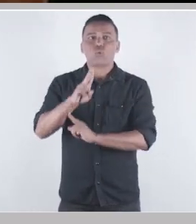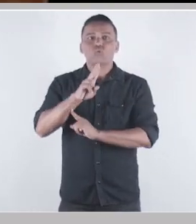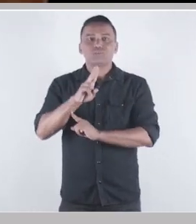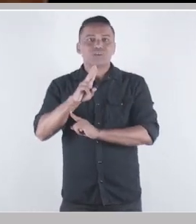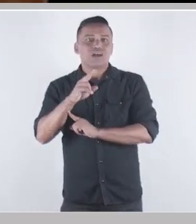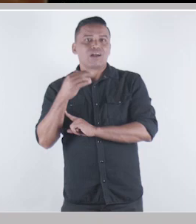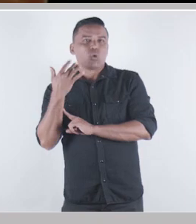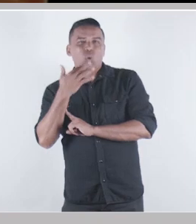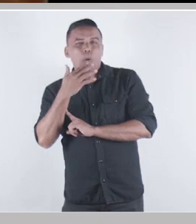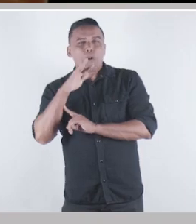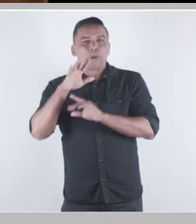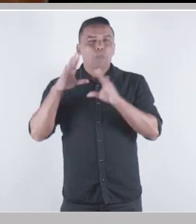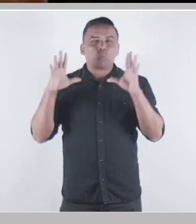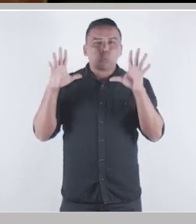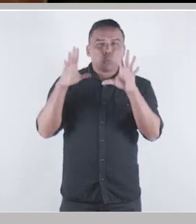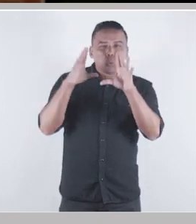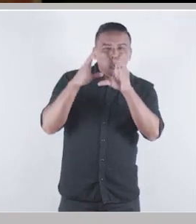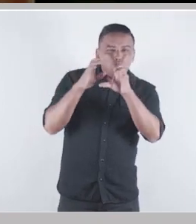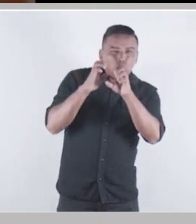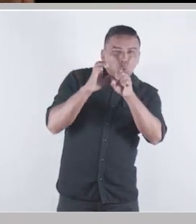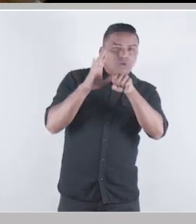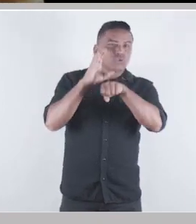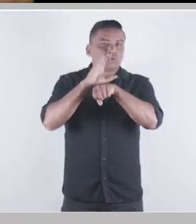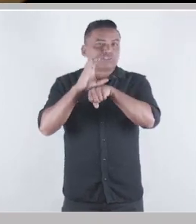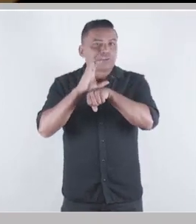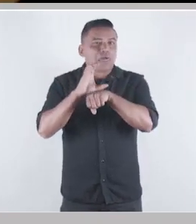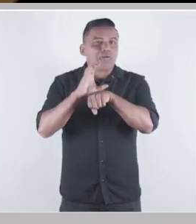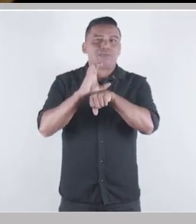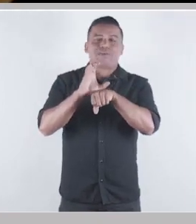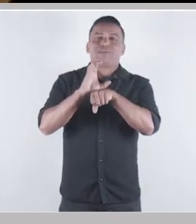cinza para dar essa diferença, assim,